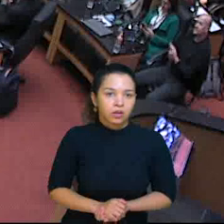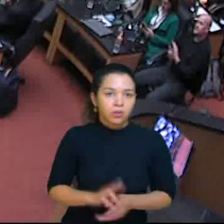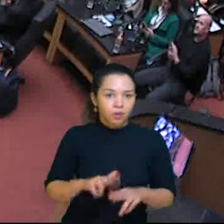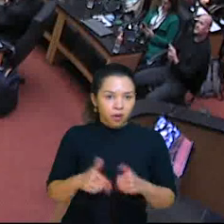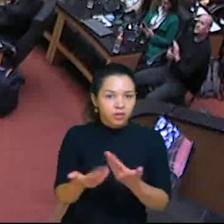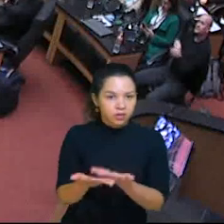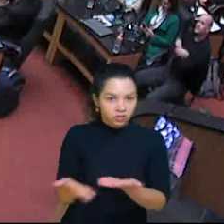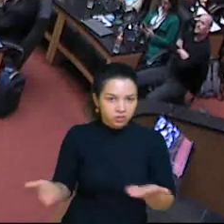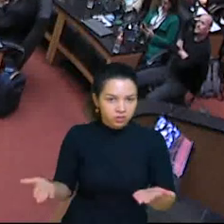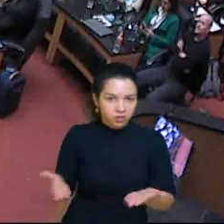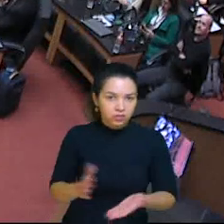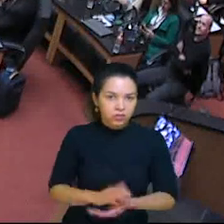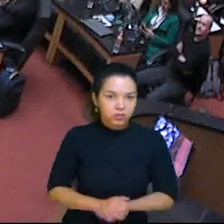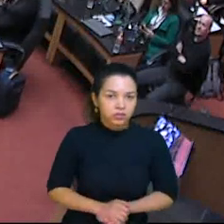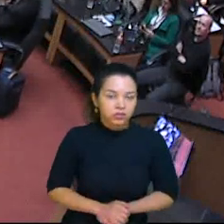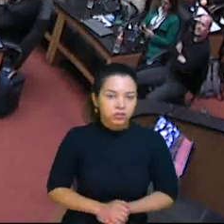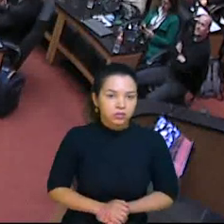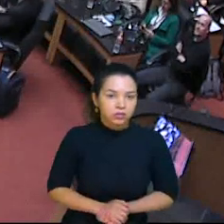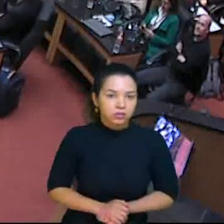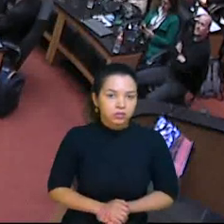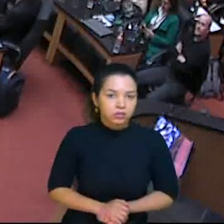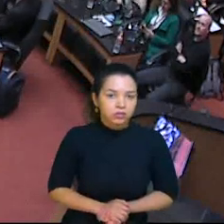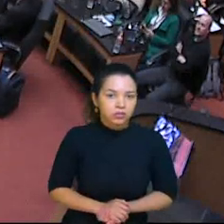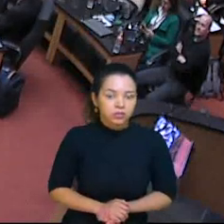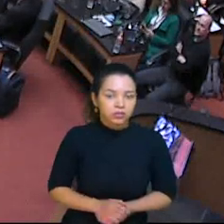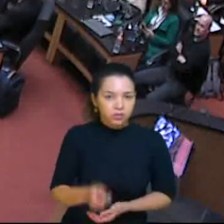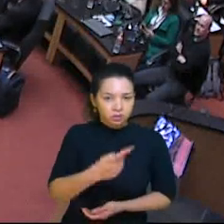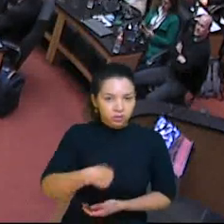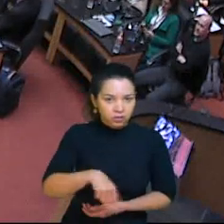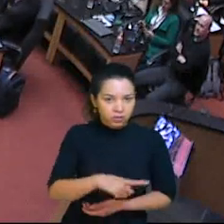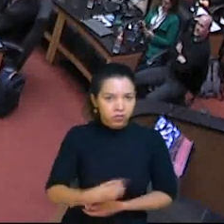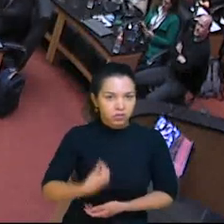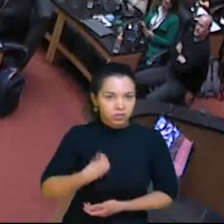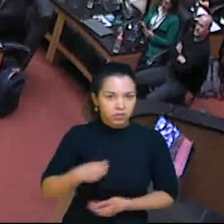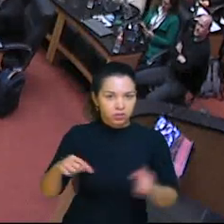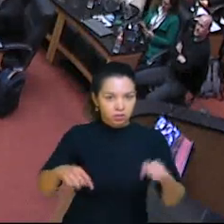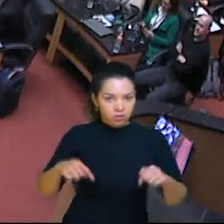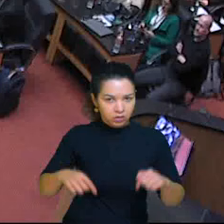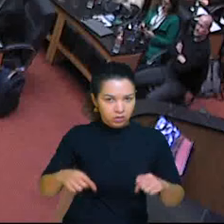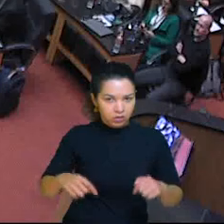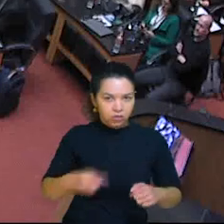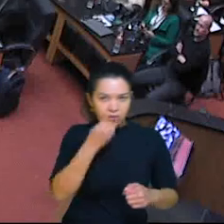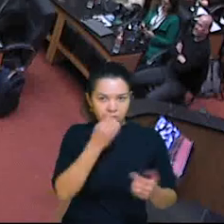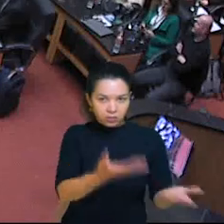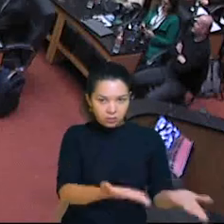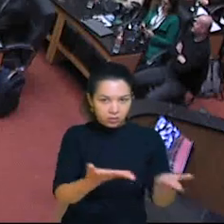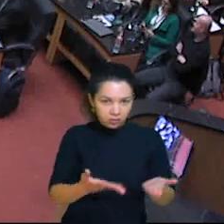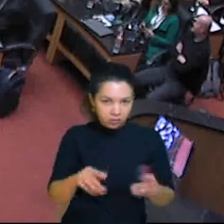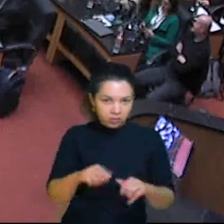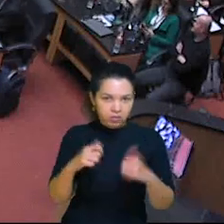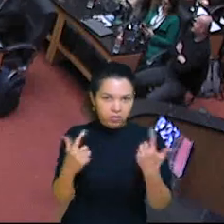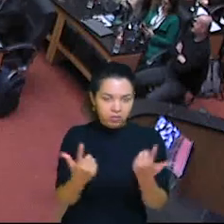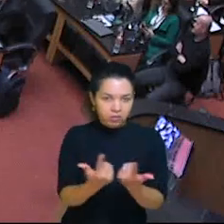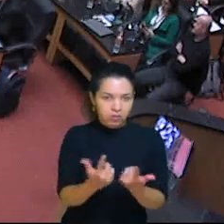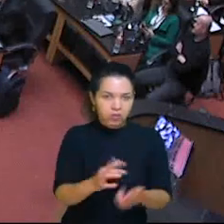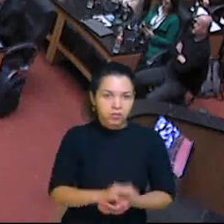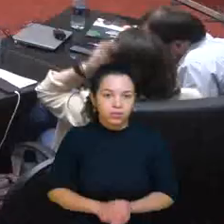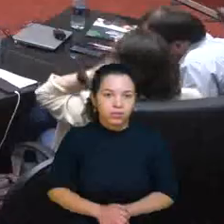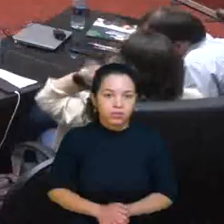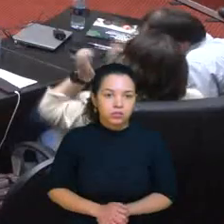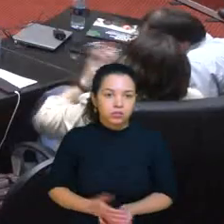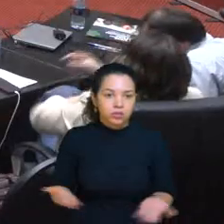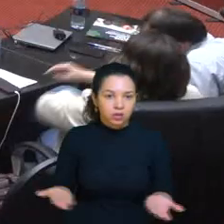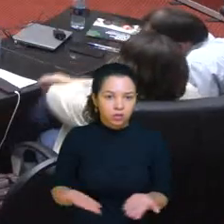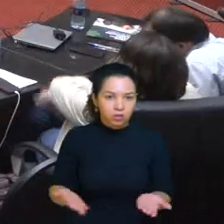né que são o motivo porque nós estamos aqui bem-vindos a esta casa eu passo agora a palavra então ao